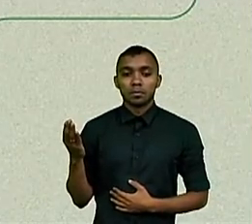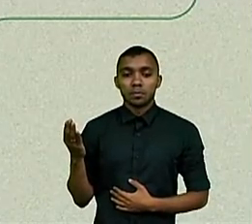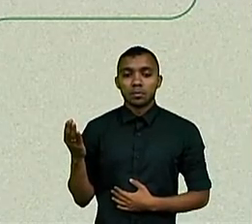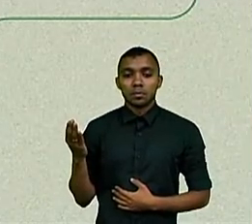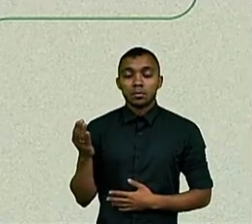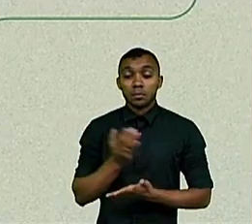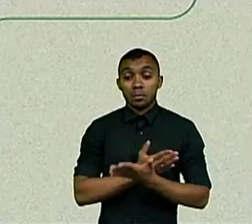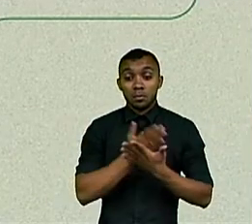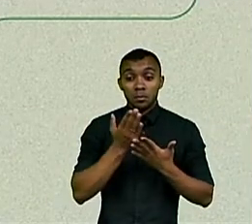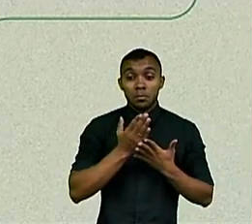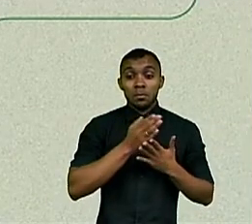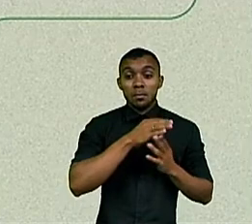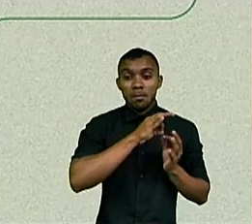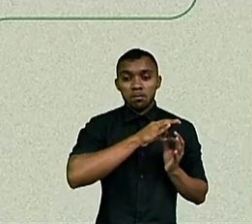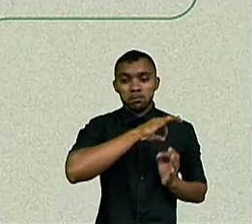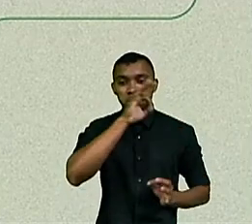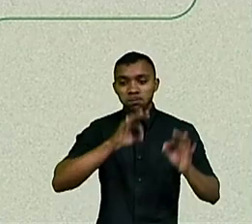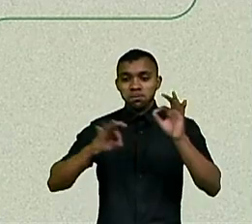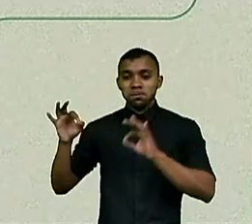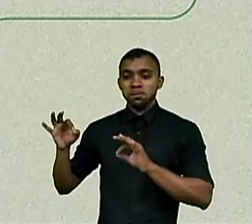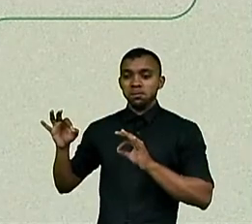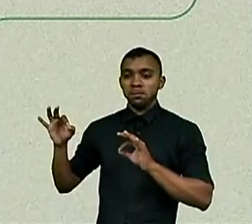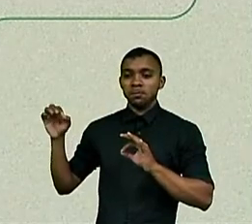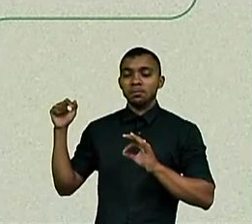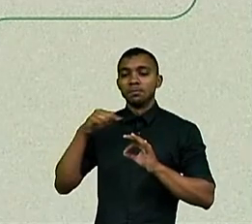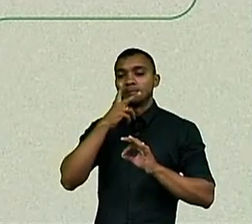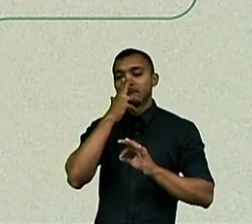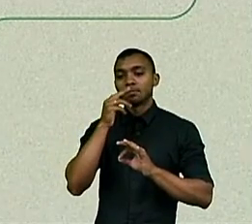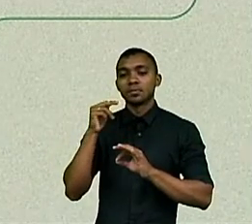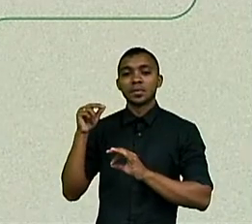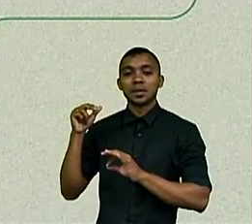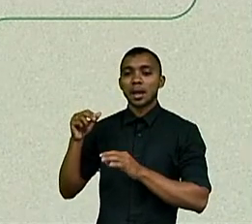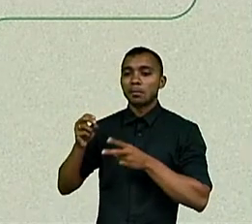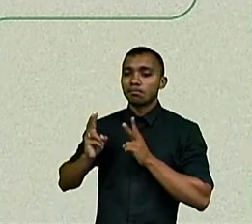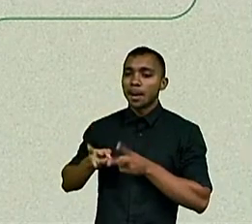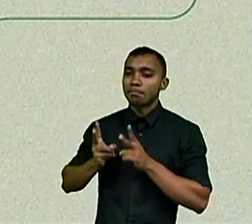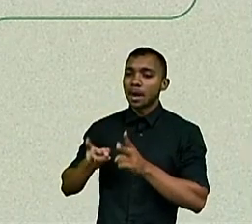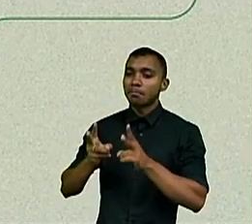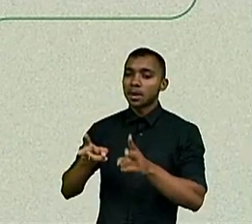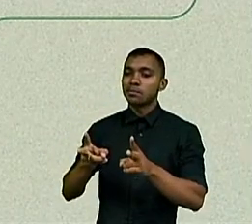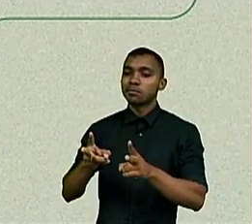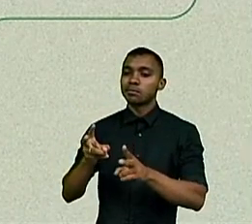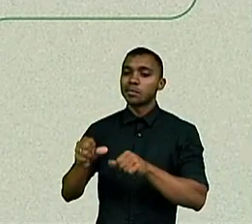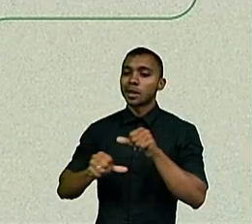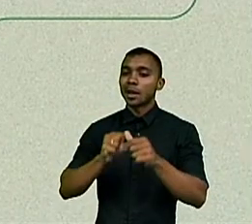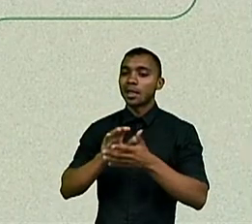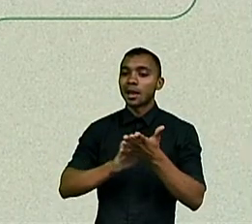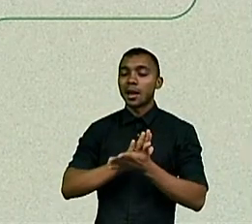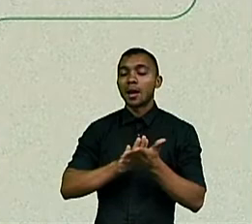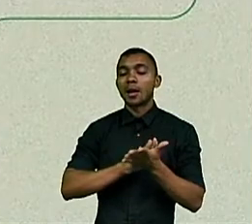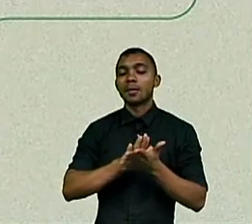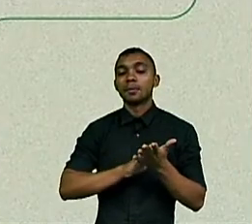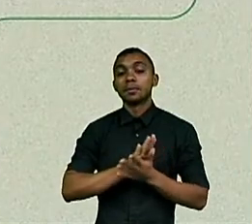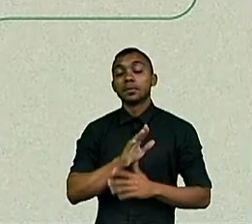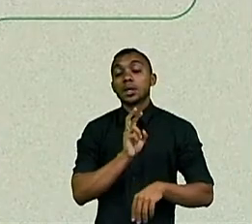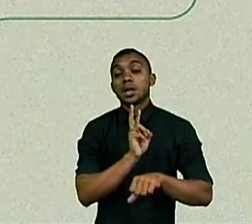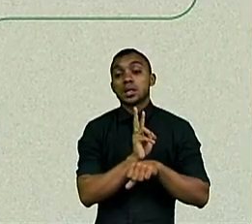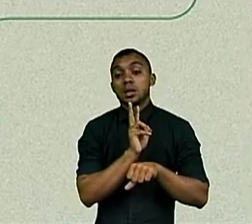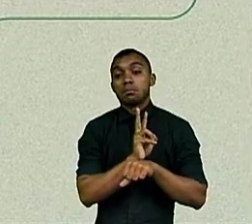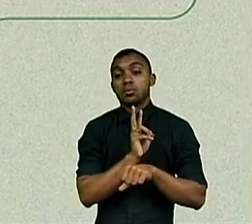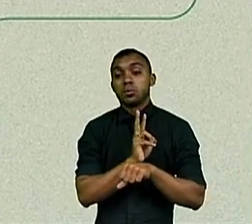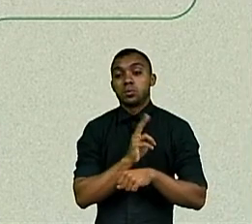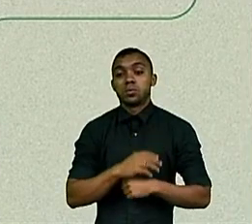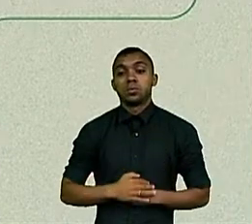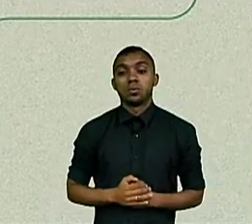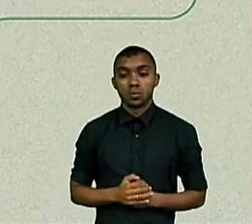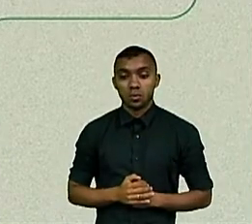um meio para outro sem mudar sua frequência é o caso Por exemplo quando você vê